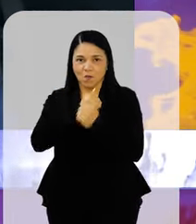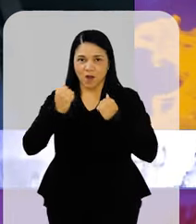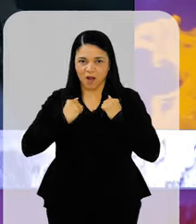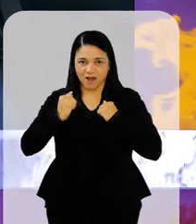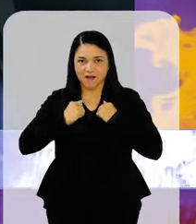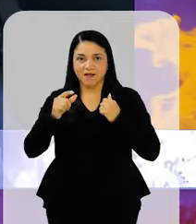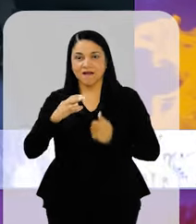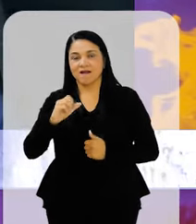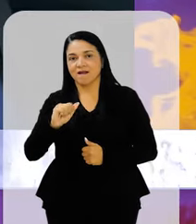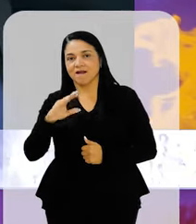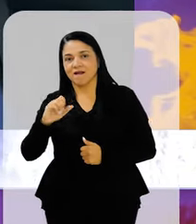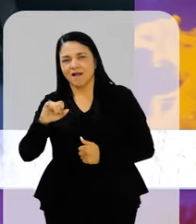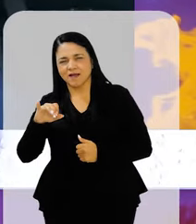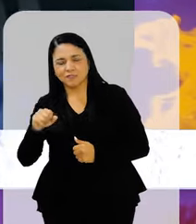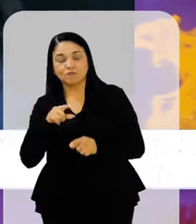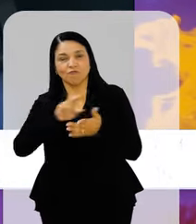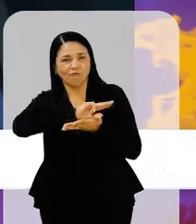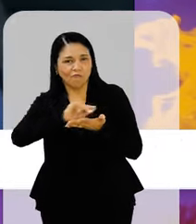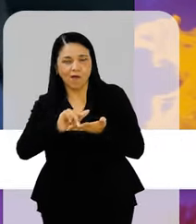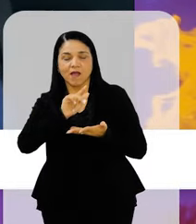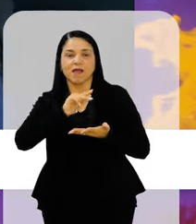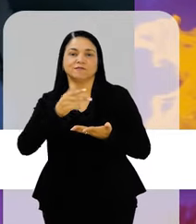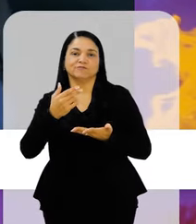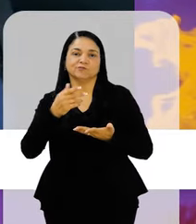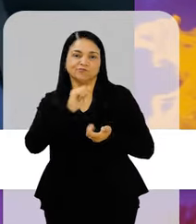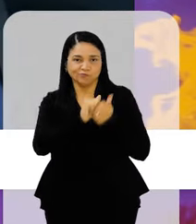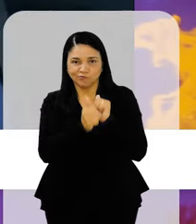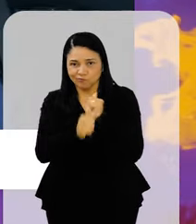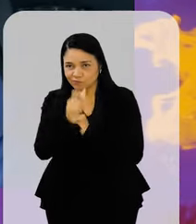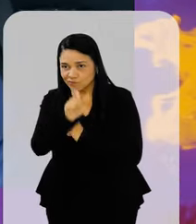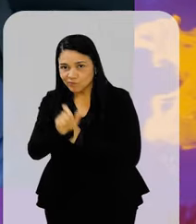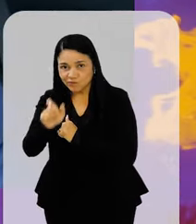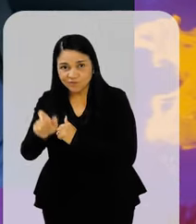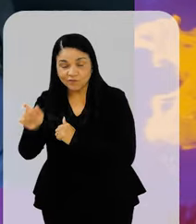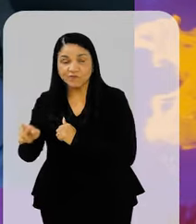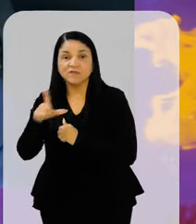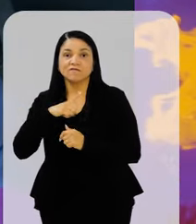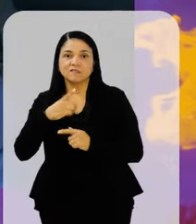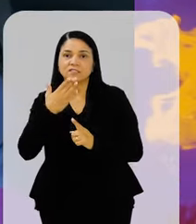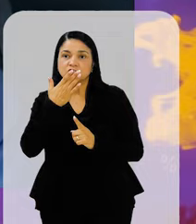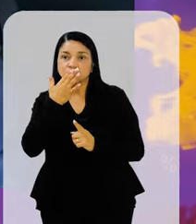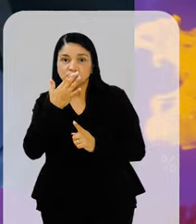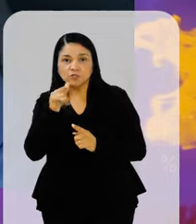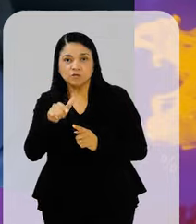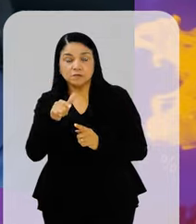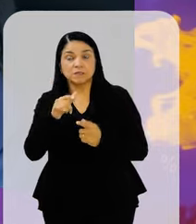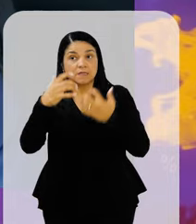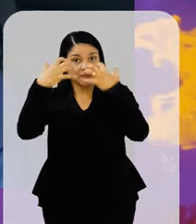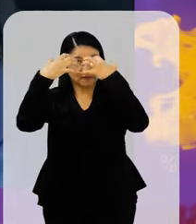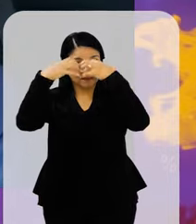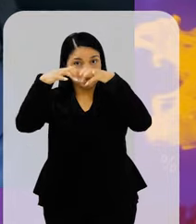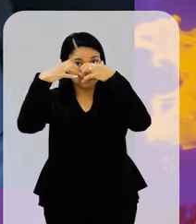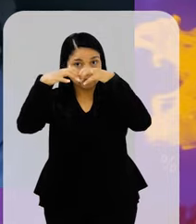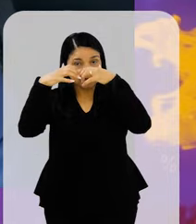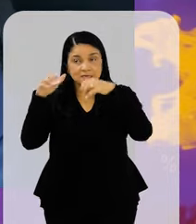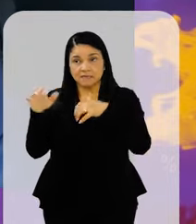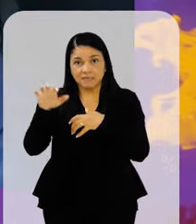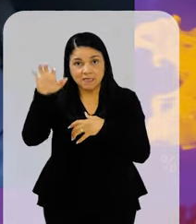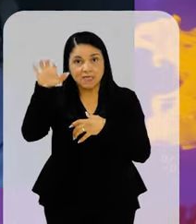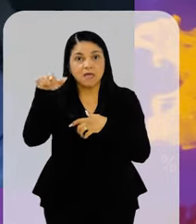naquele time do Vasco, com Paulo Roberto, Fernando, Donato. Mas você vê um time jogar lá na Serra, a